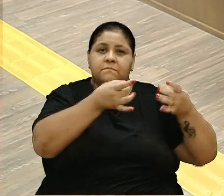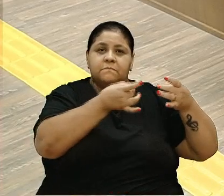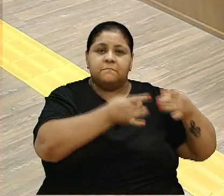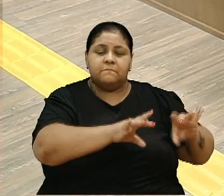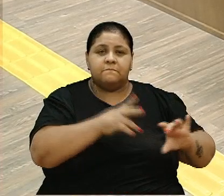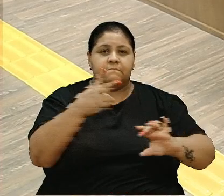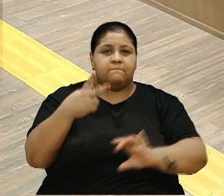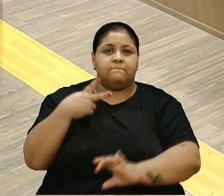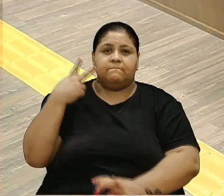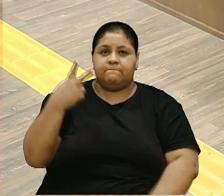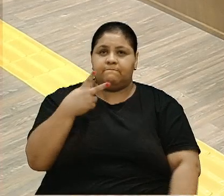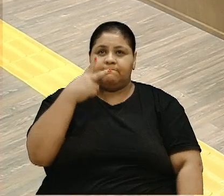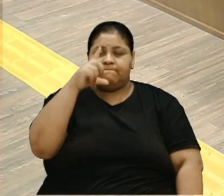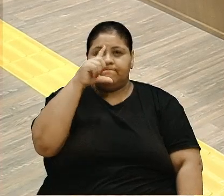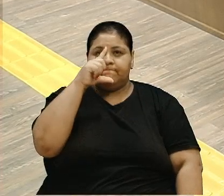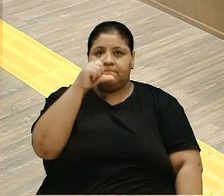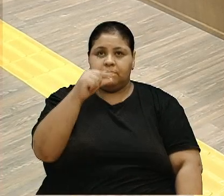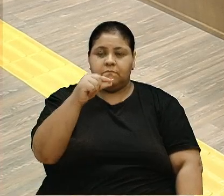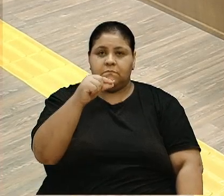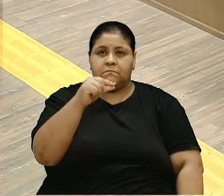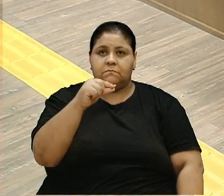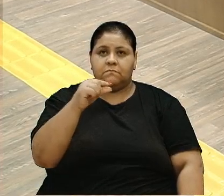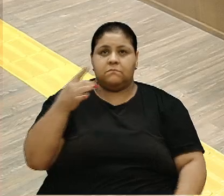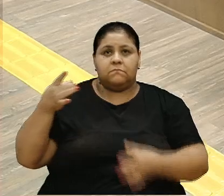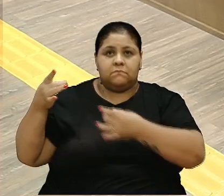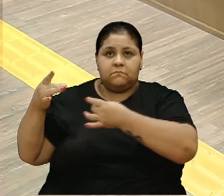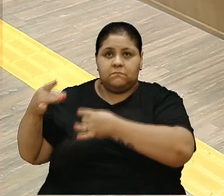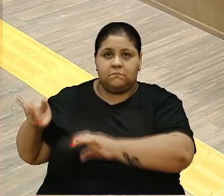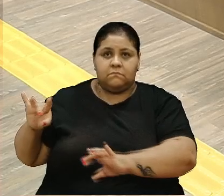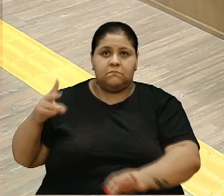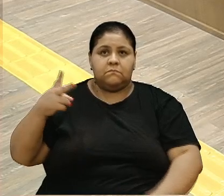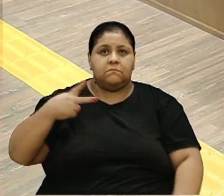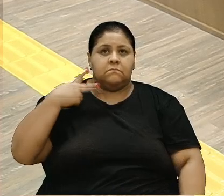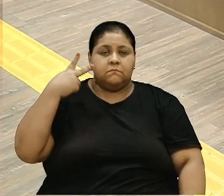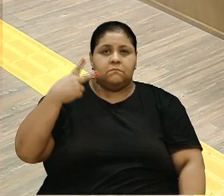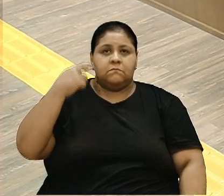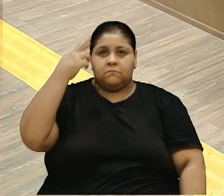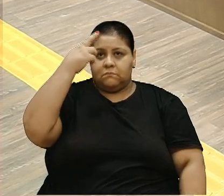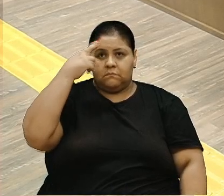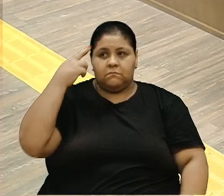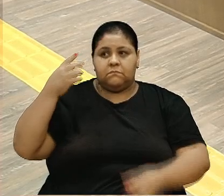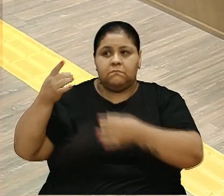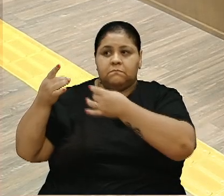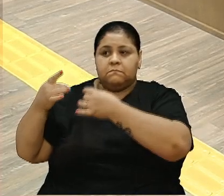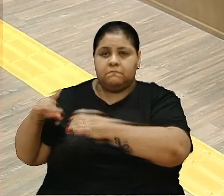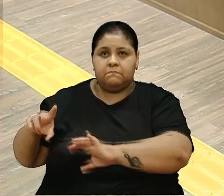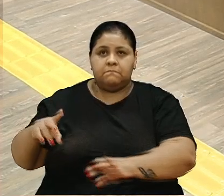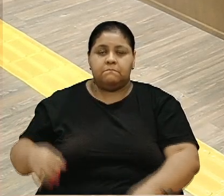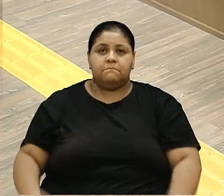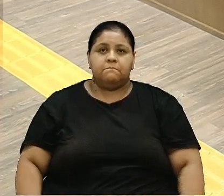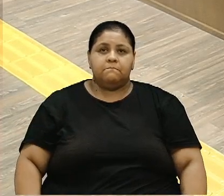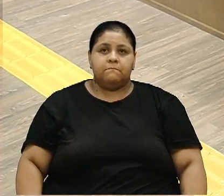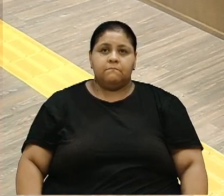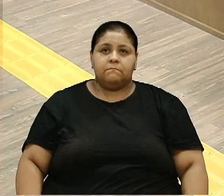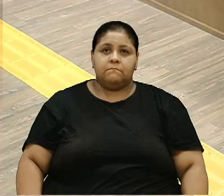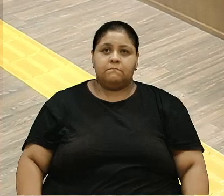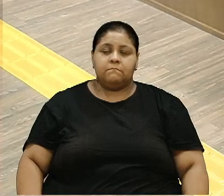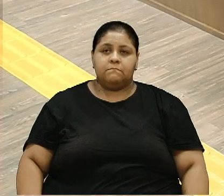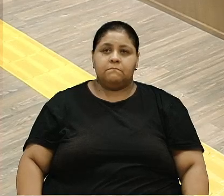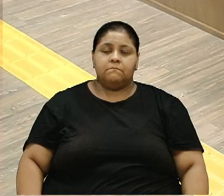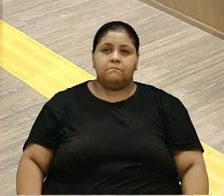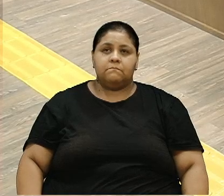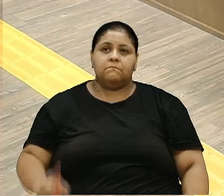prejudicado. Vereador Sandro Fantinel, prejudicado. Vereador Rafael Bueno, prejudicado. O último inscrito no